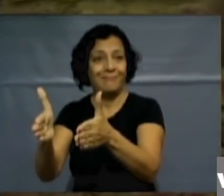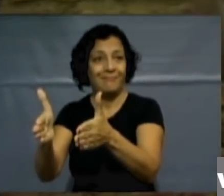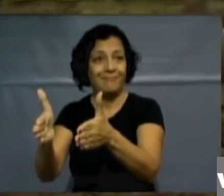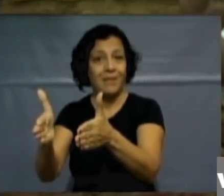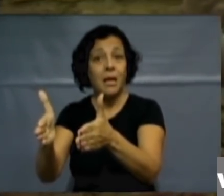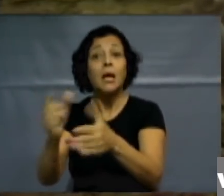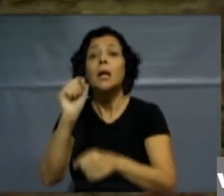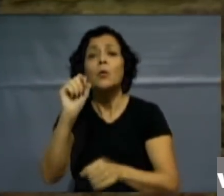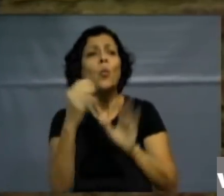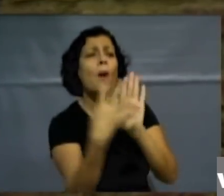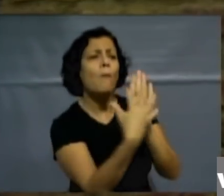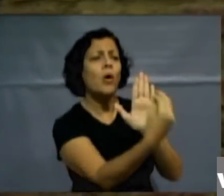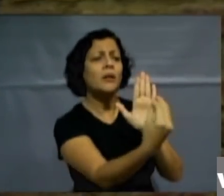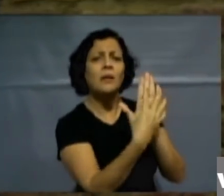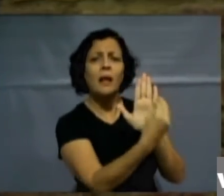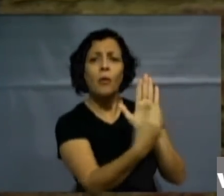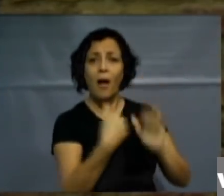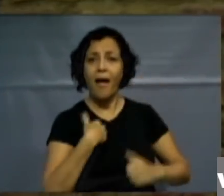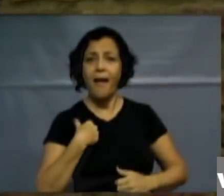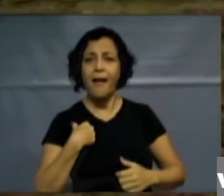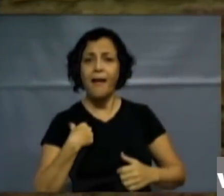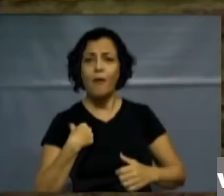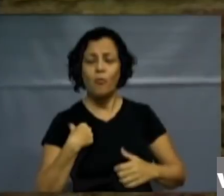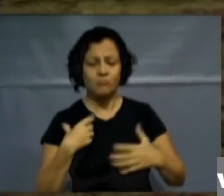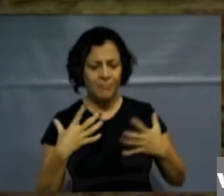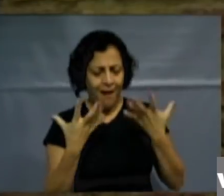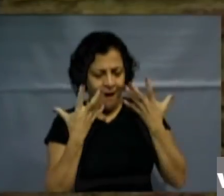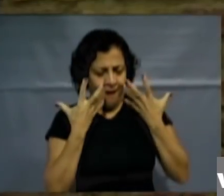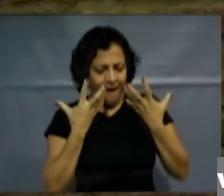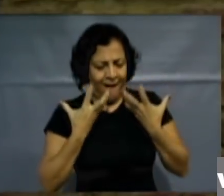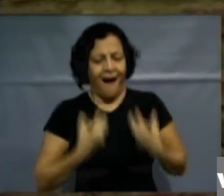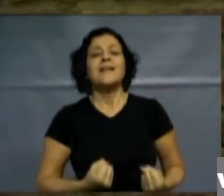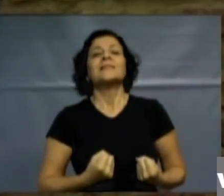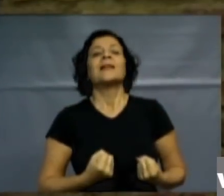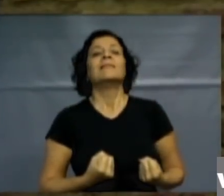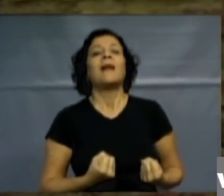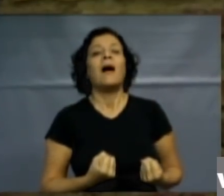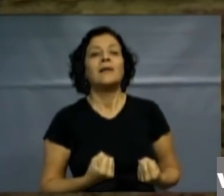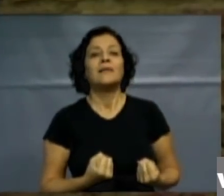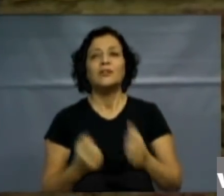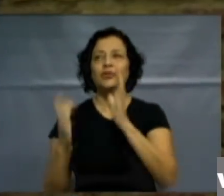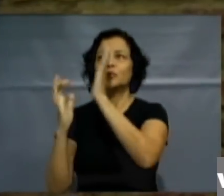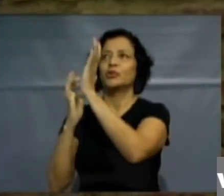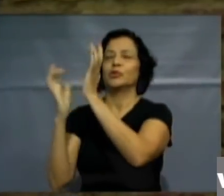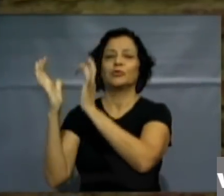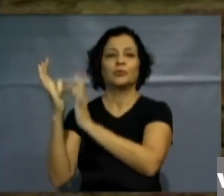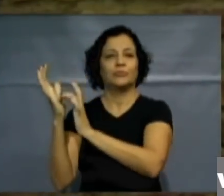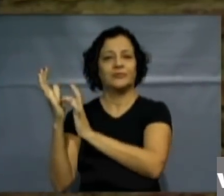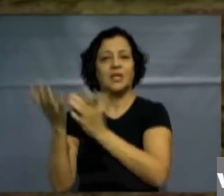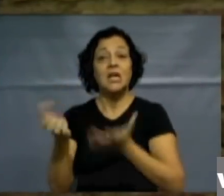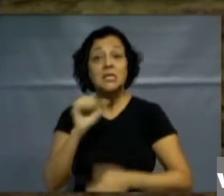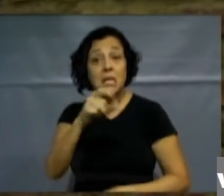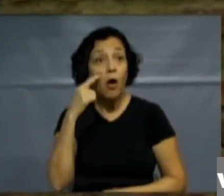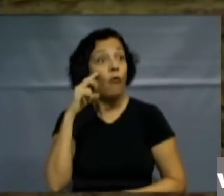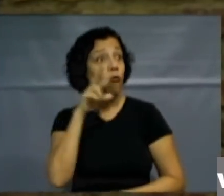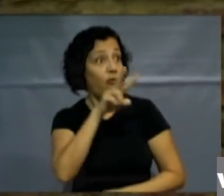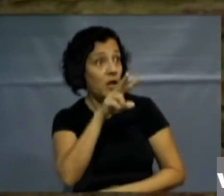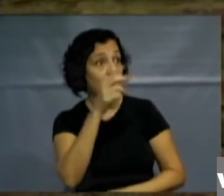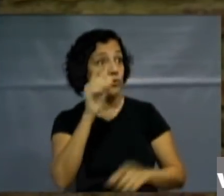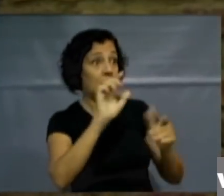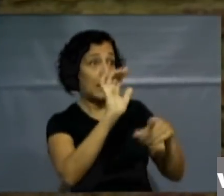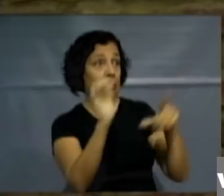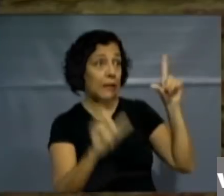E modelo é eu me vestir dele. Quando eu vejo uma modelo na TV, eu me visto com o mesmo vestido que ela,